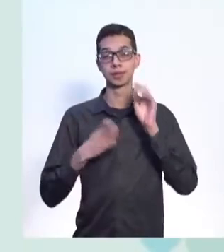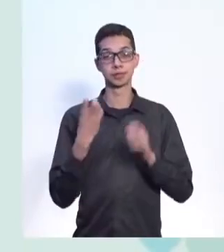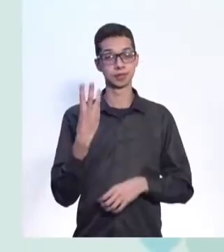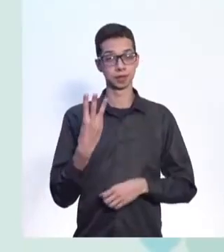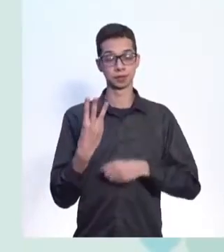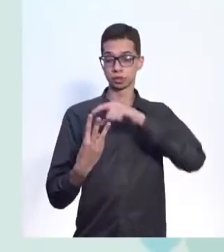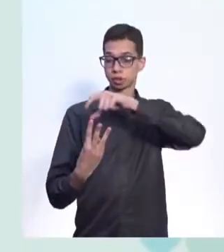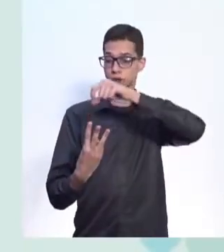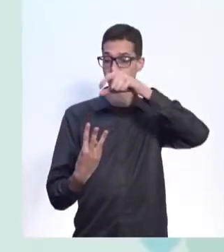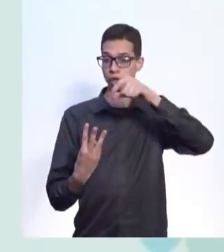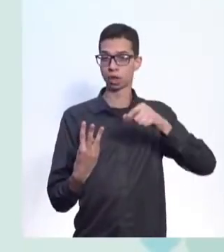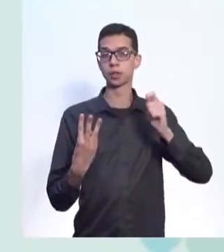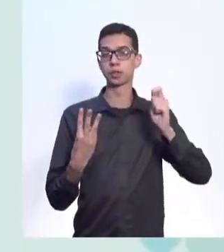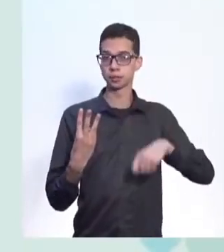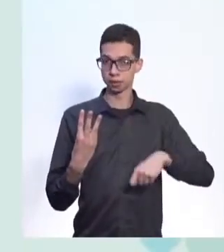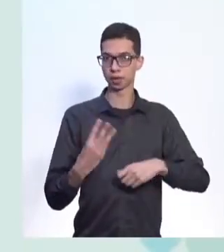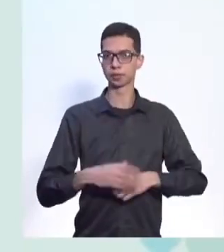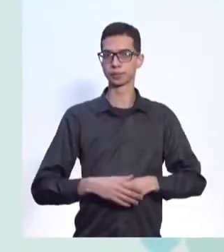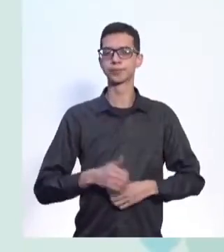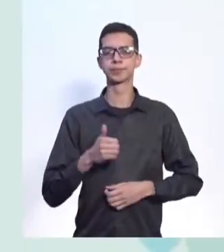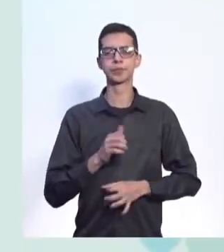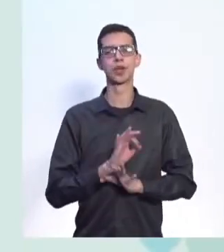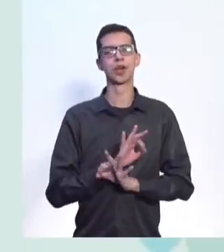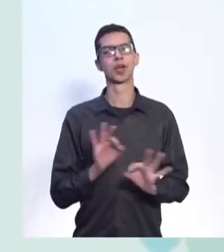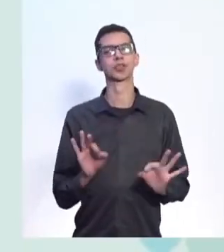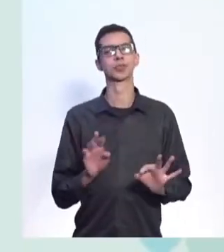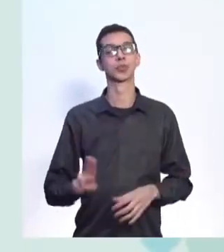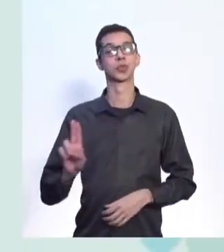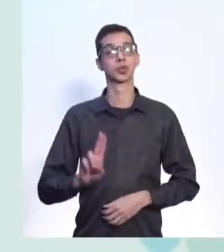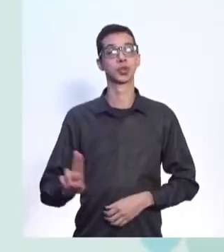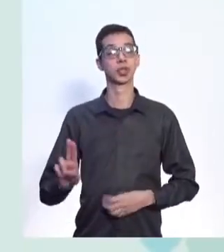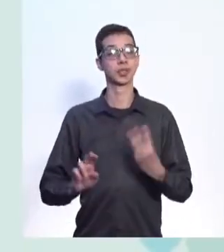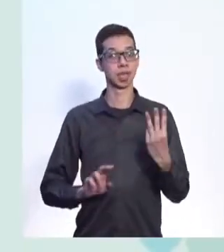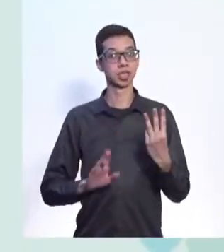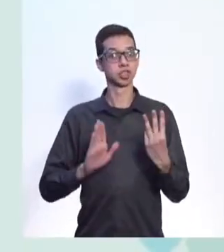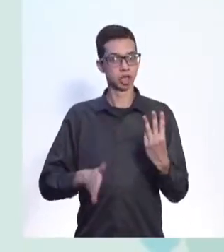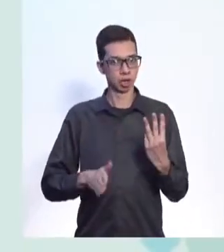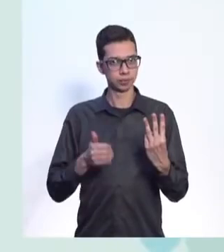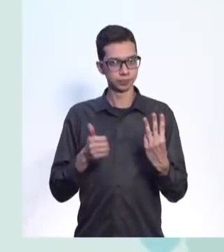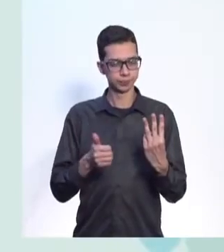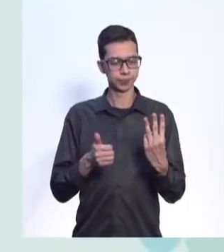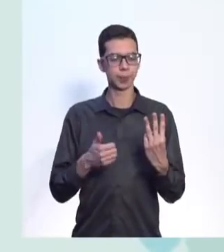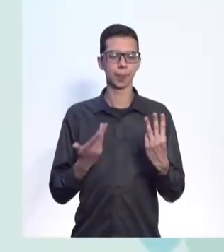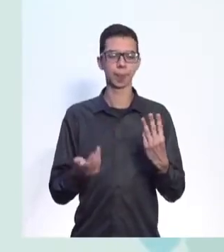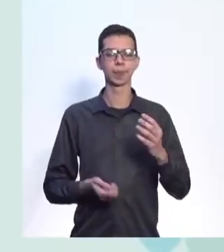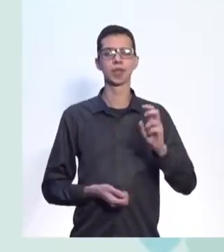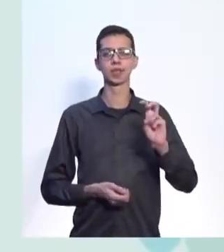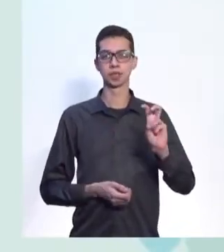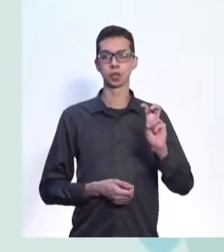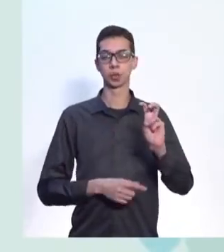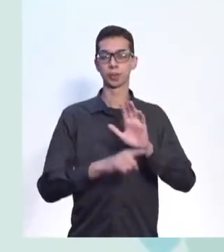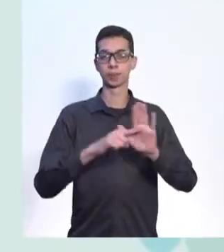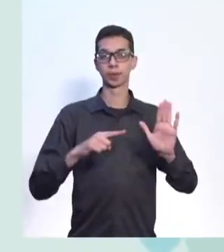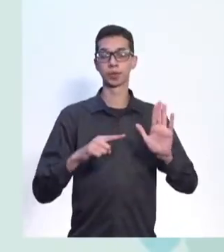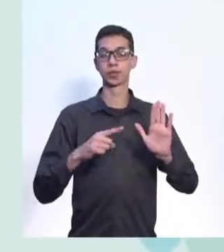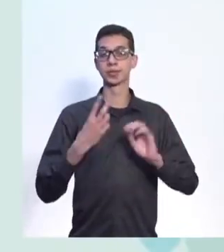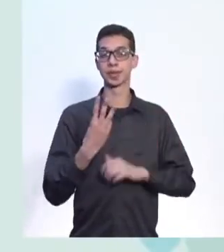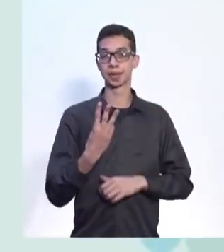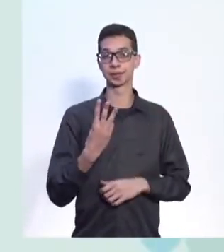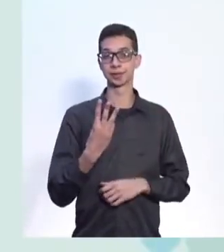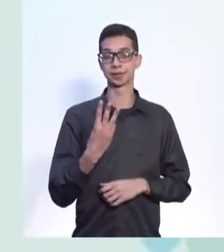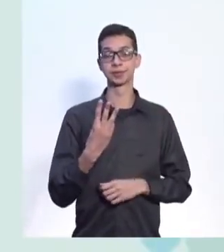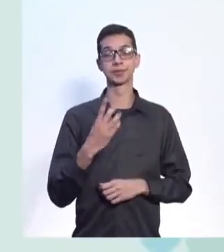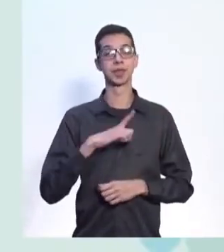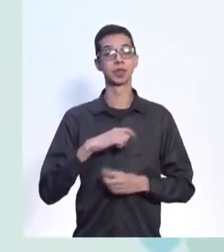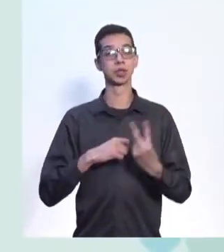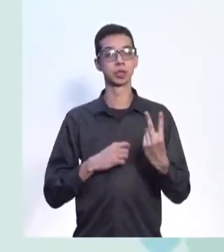opções. Ótimo, já usei 3 do 5. 5 tira 3, 2. Então, na quinta-feira,